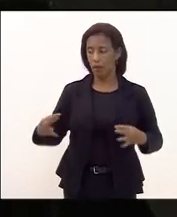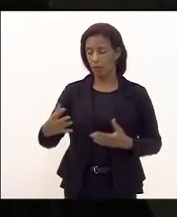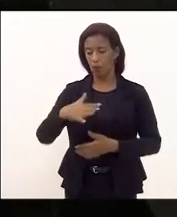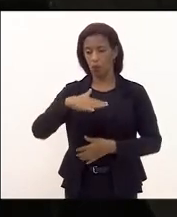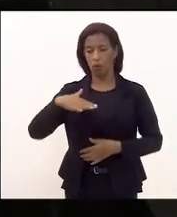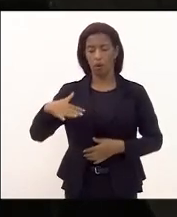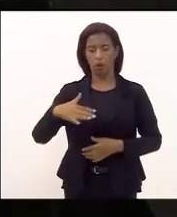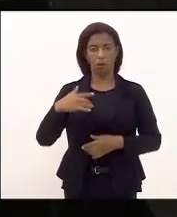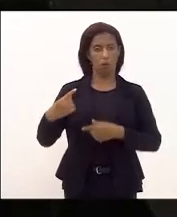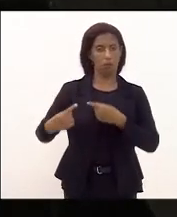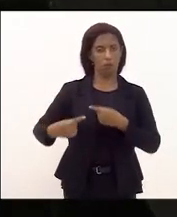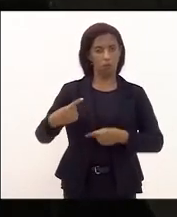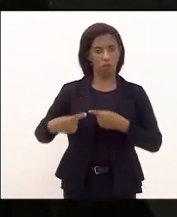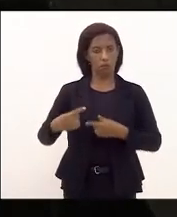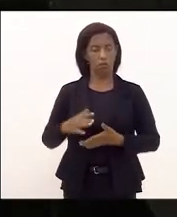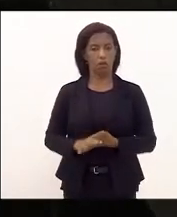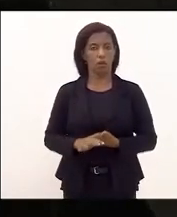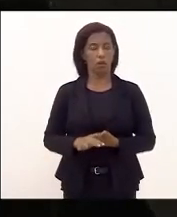campo político,